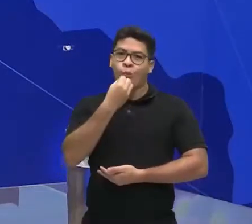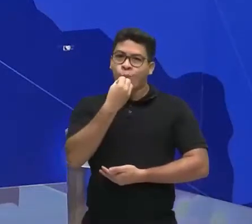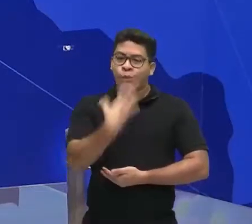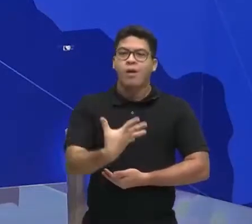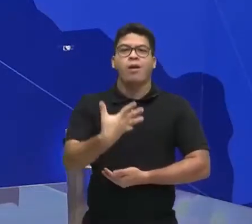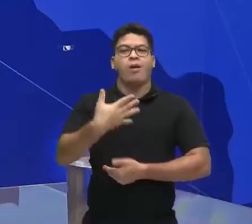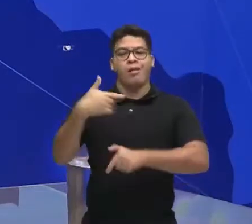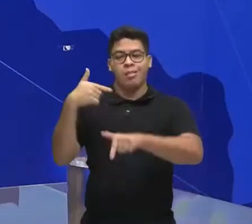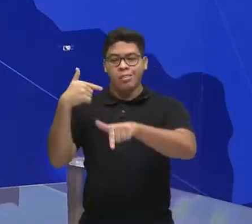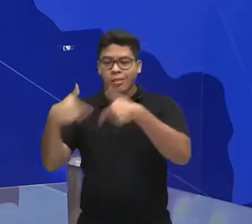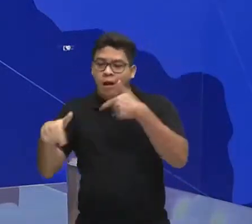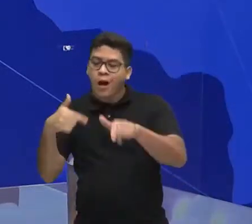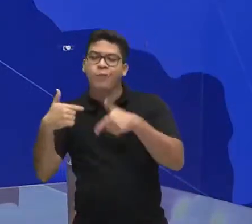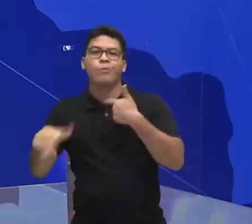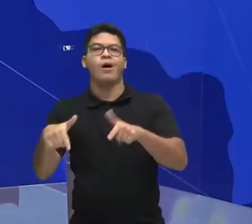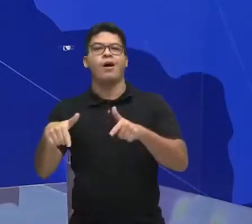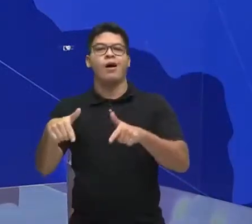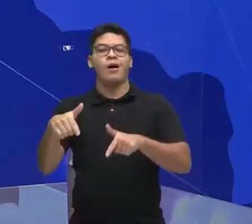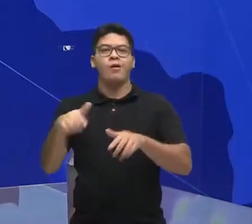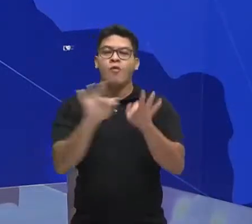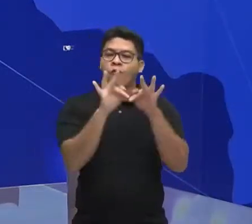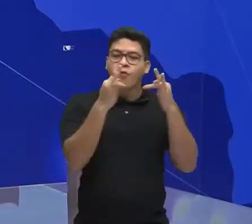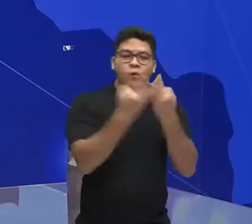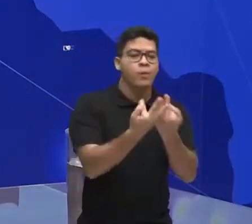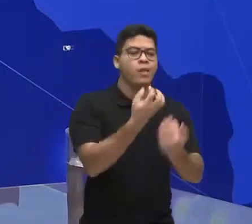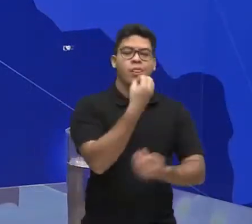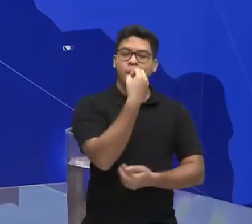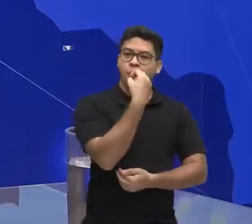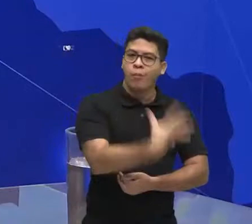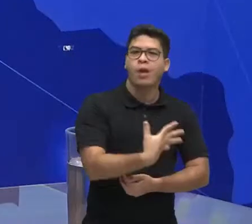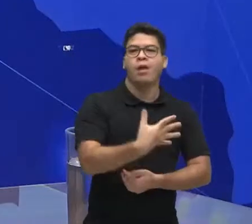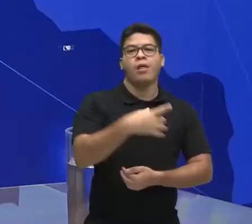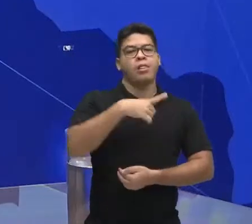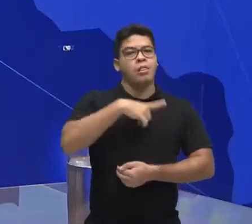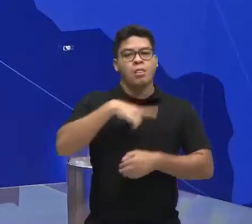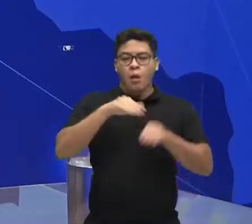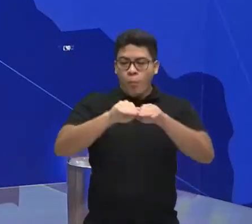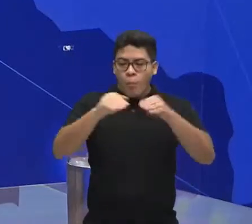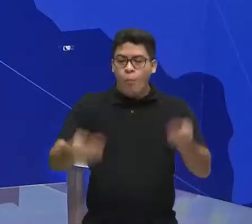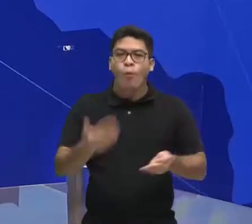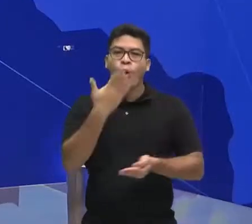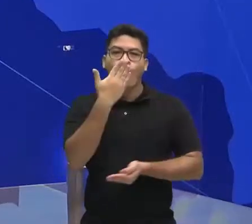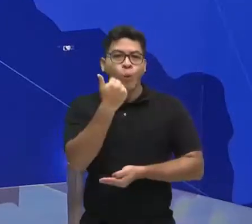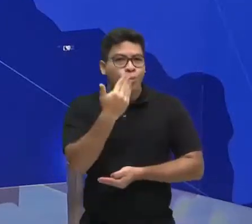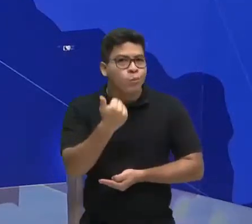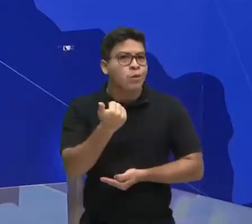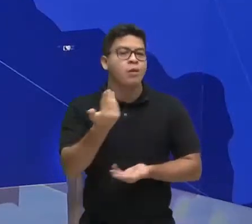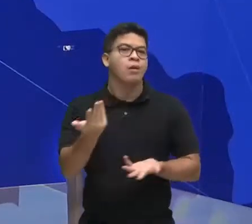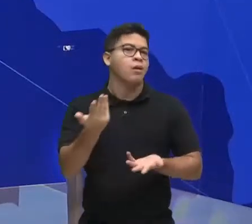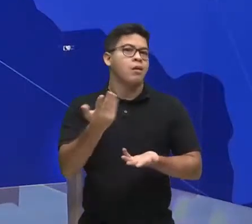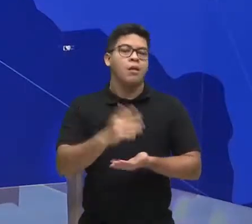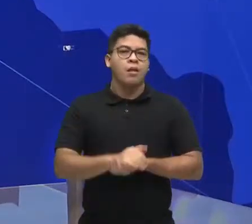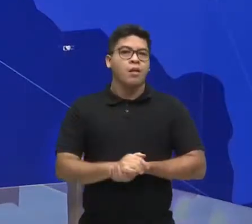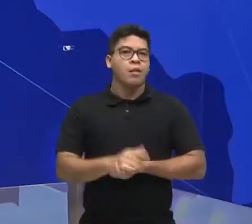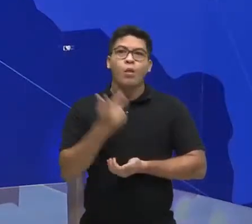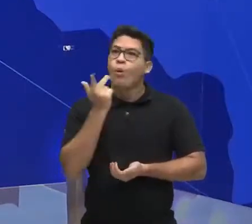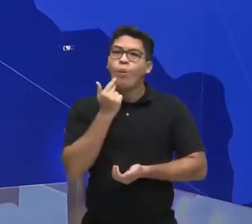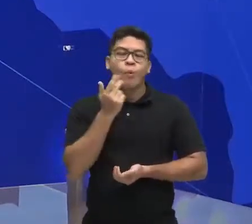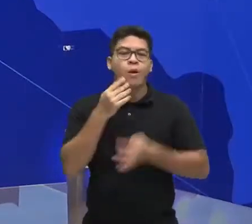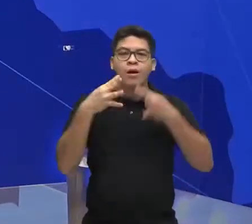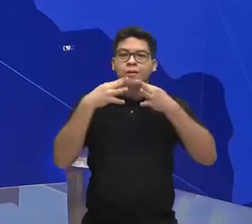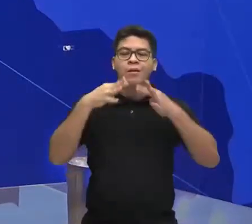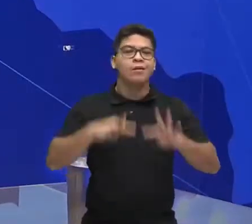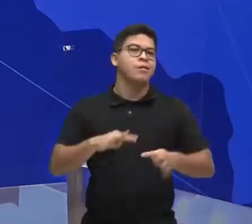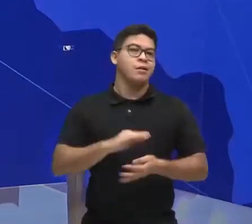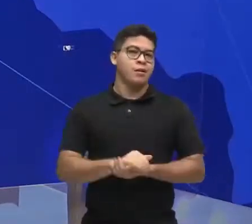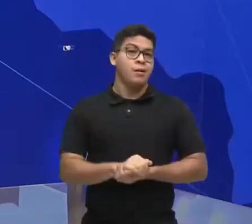nós trouxemos ao falar do sofrimento é dizer que esse sofrimento é algo natural, que a gente não pode querer fugir dele, mas também a gente não